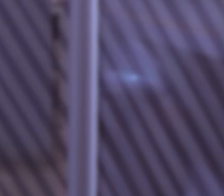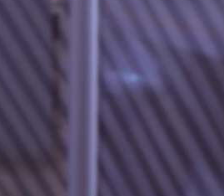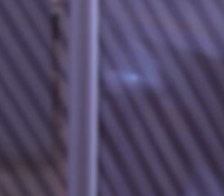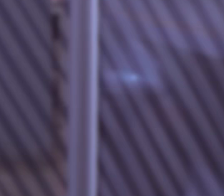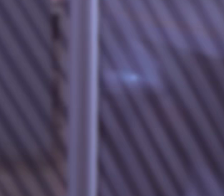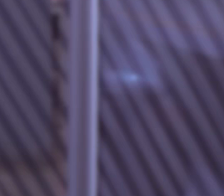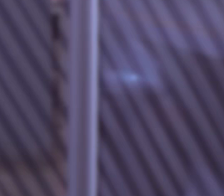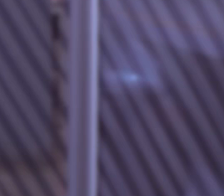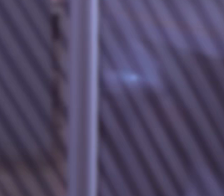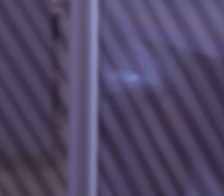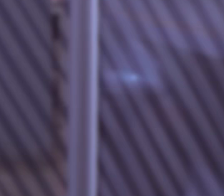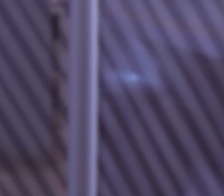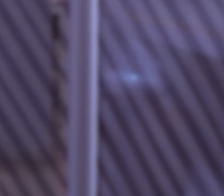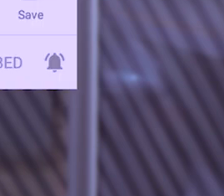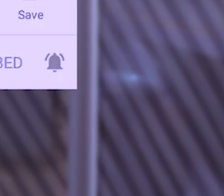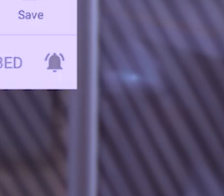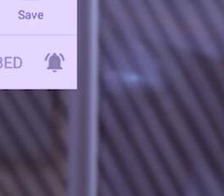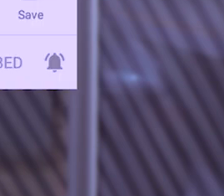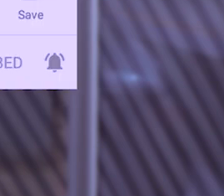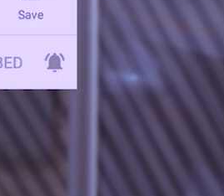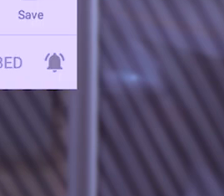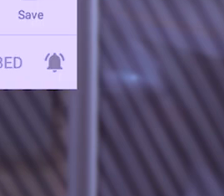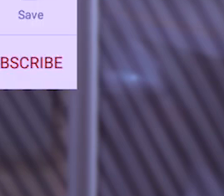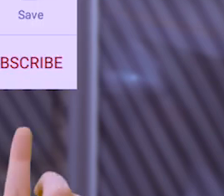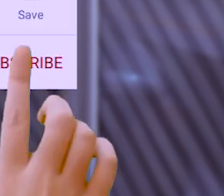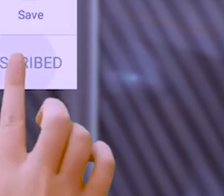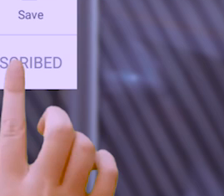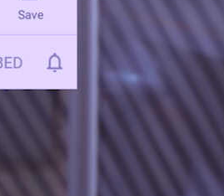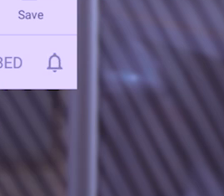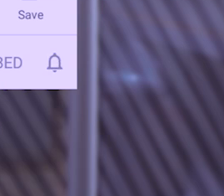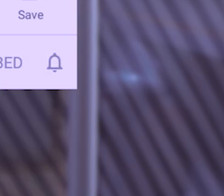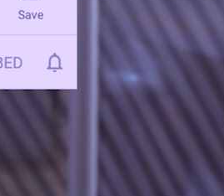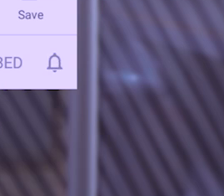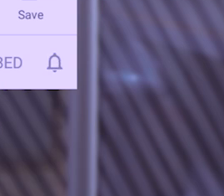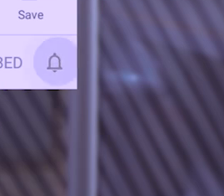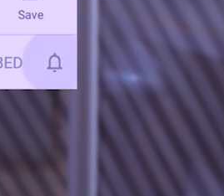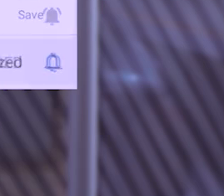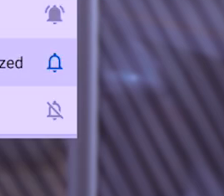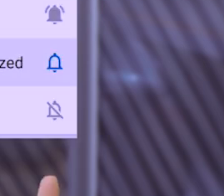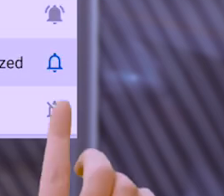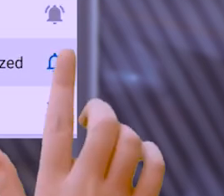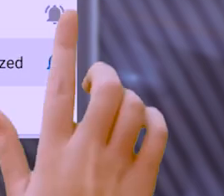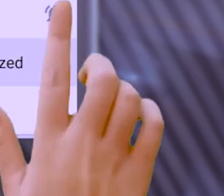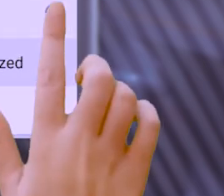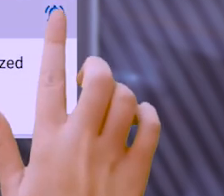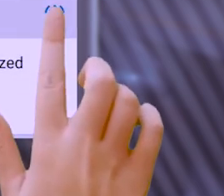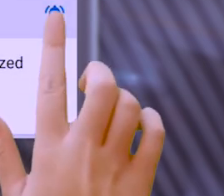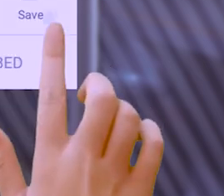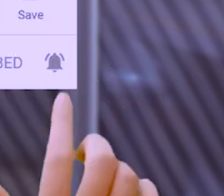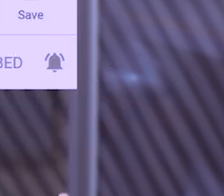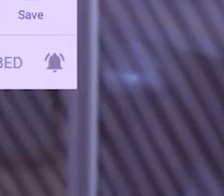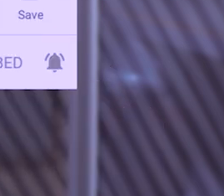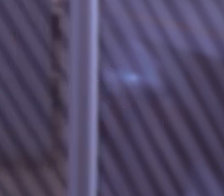Para obter mais informações, não se esqueça de curtir e subscrever no canal social media Gemen TV e clica também no botão